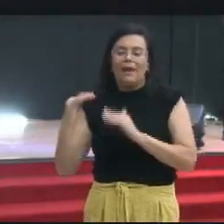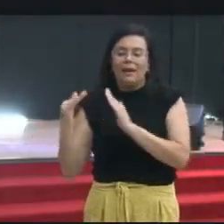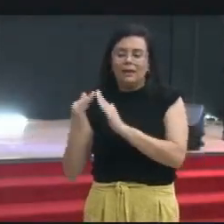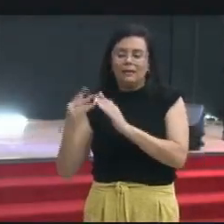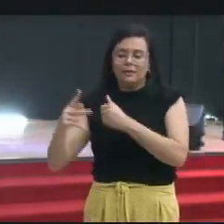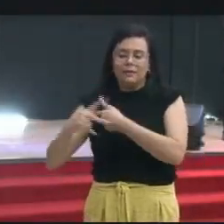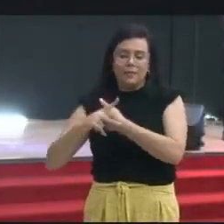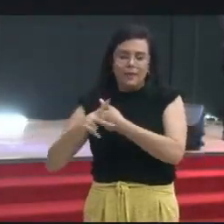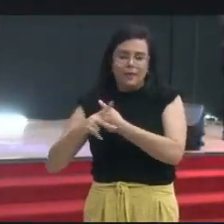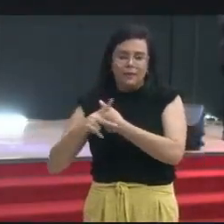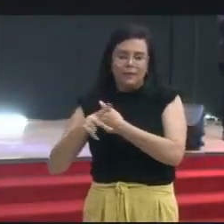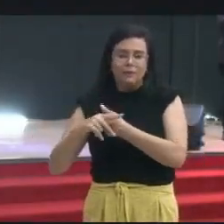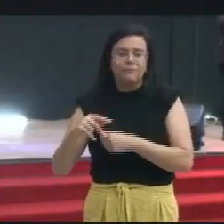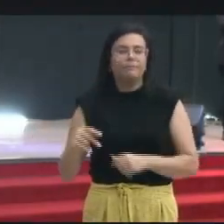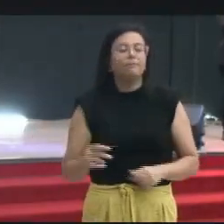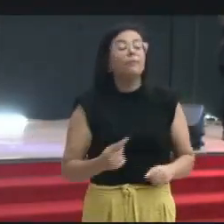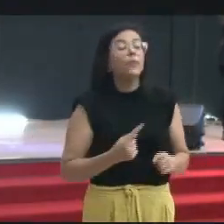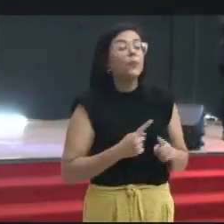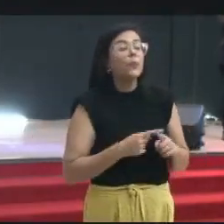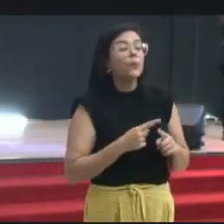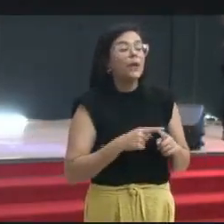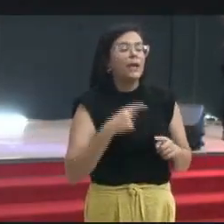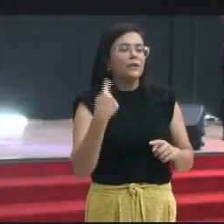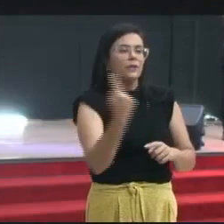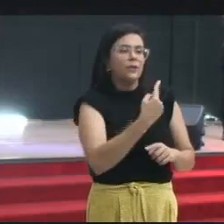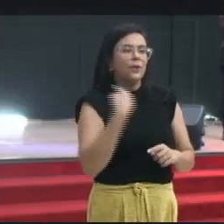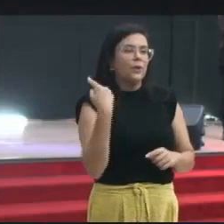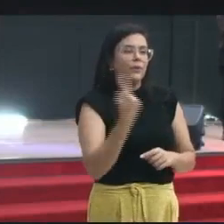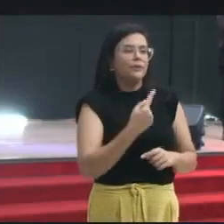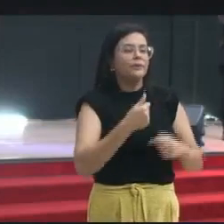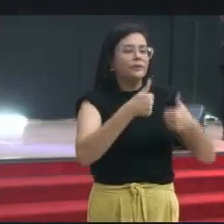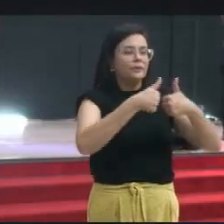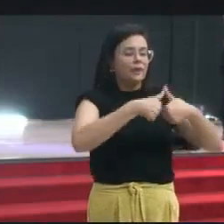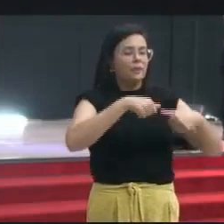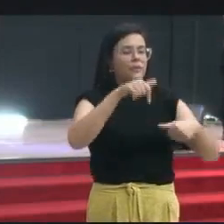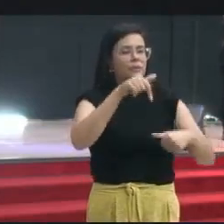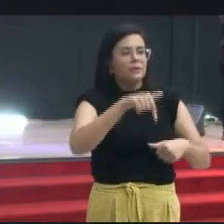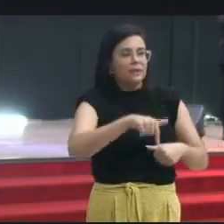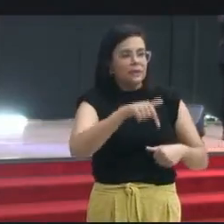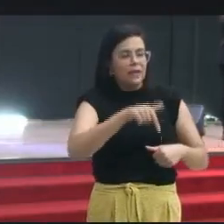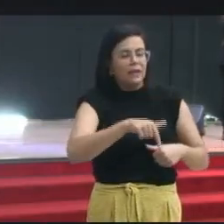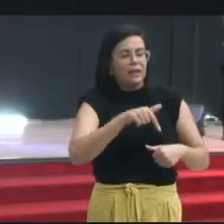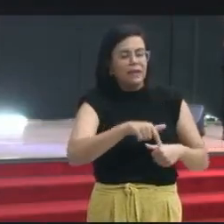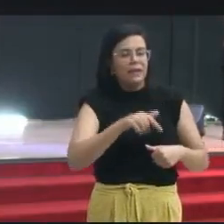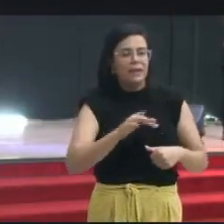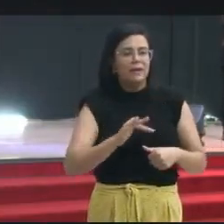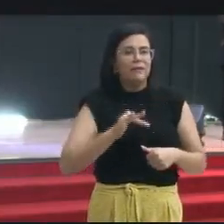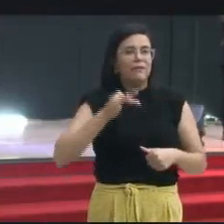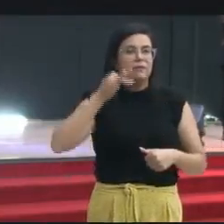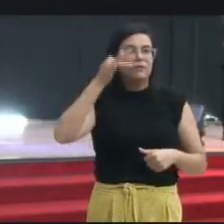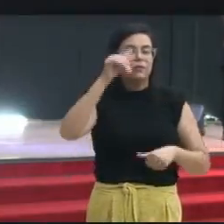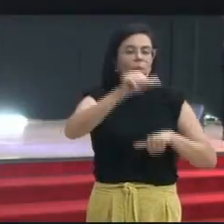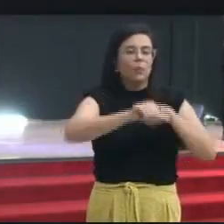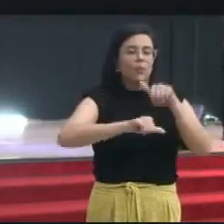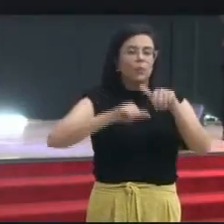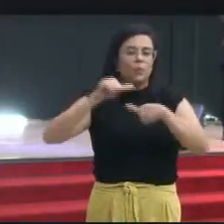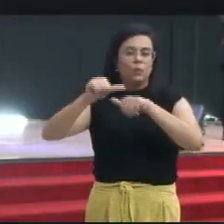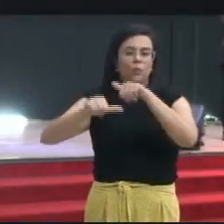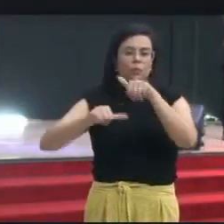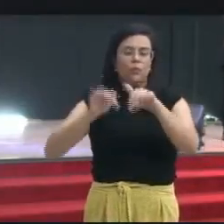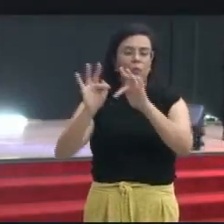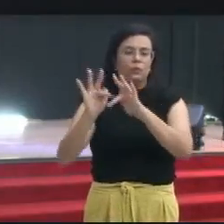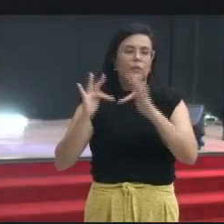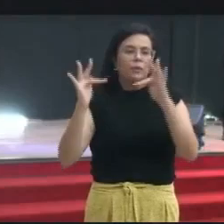Estamos aqui para transformar a história e o destino das famílias